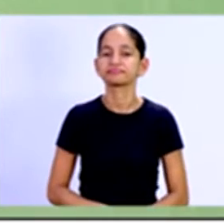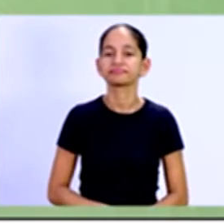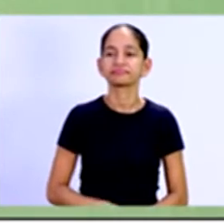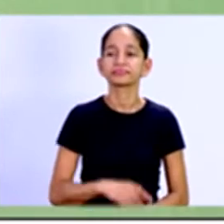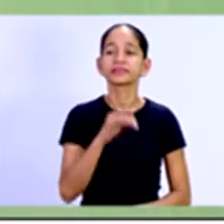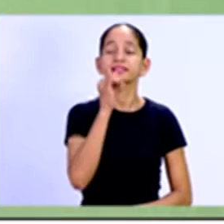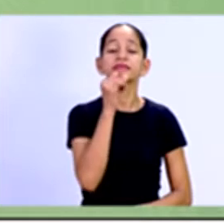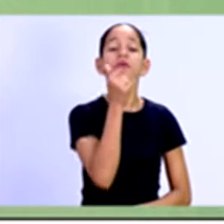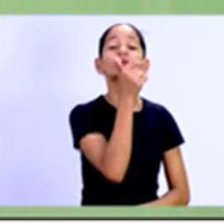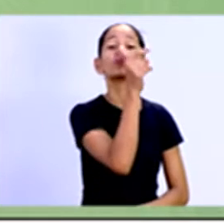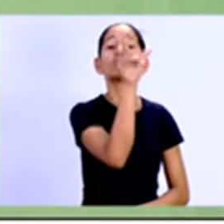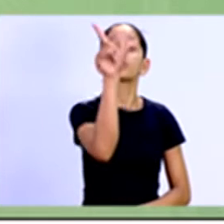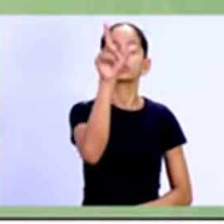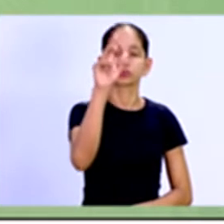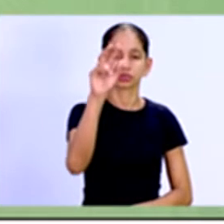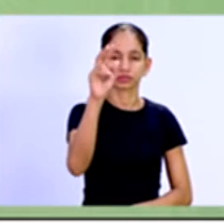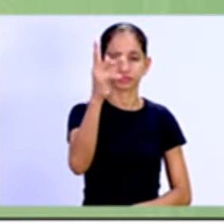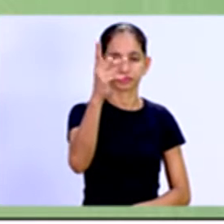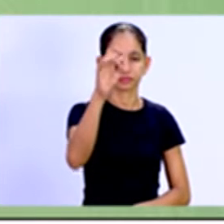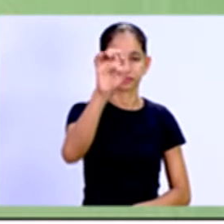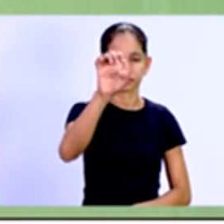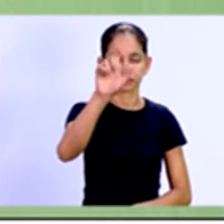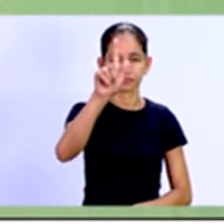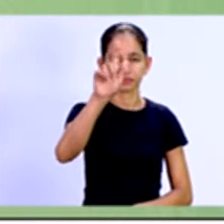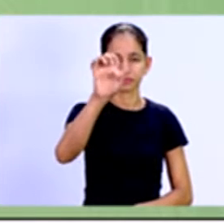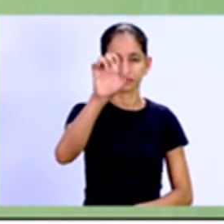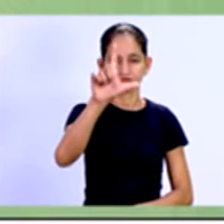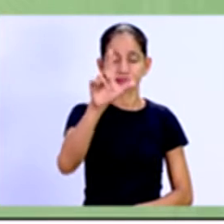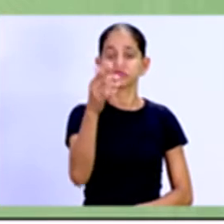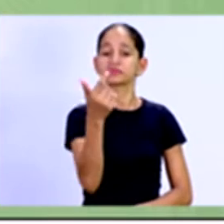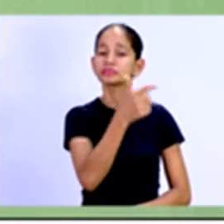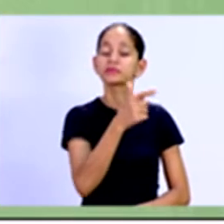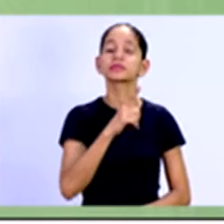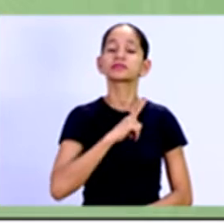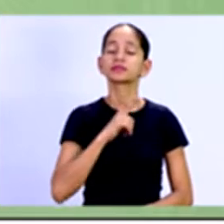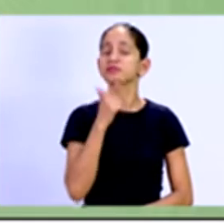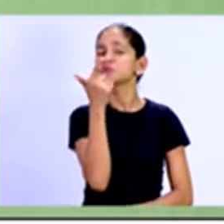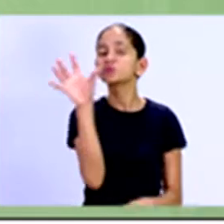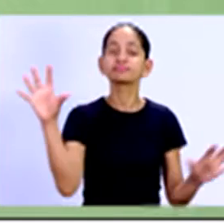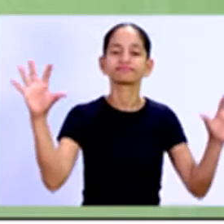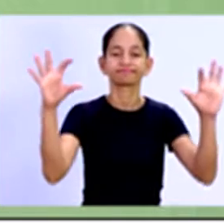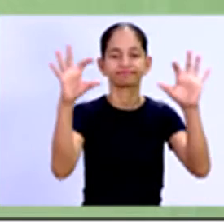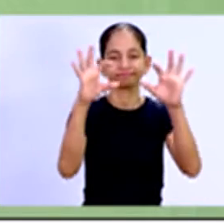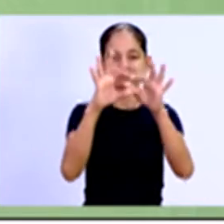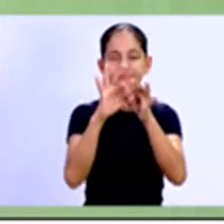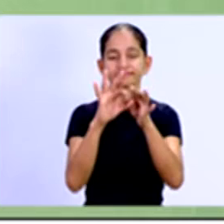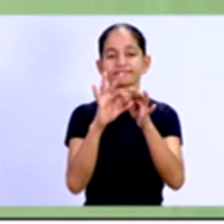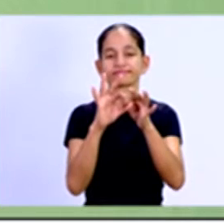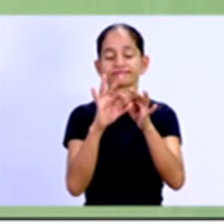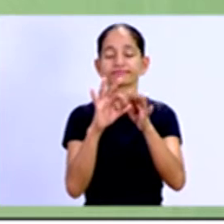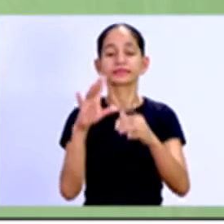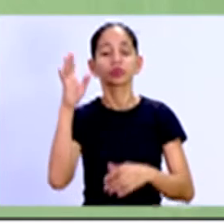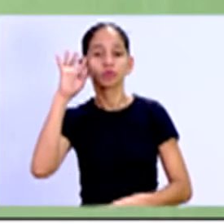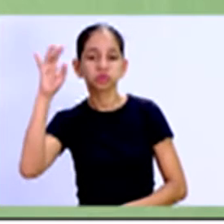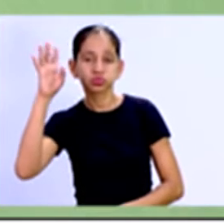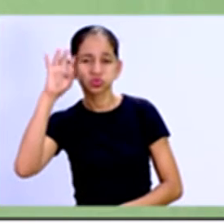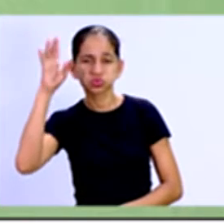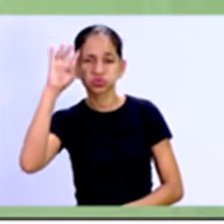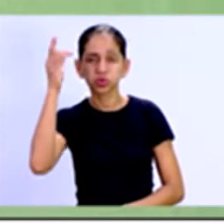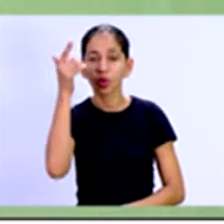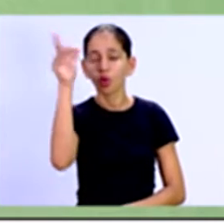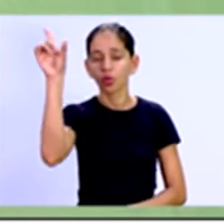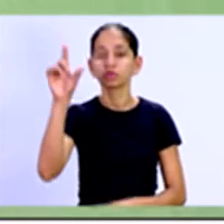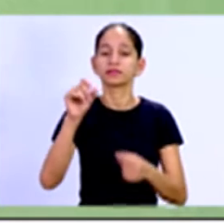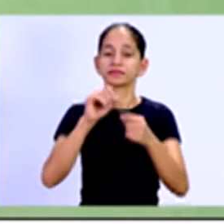Hegel é um outro pensador moderno também, que vai trazer para a gente uma outra concepção ética, que é a ética como produto